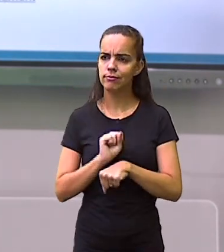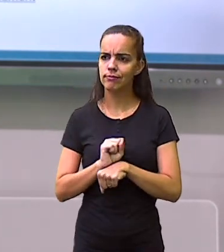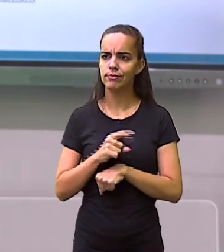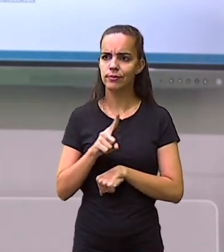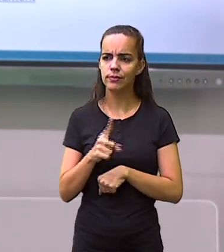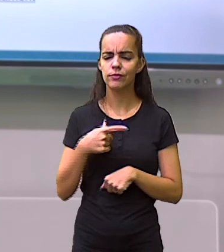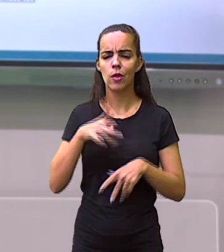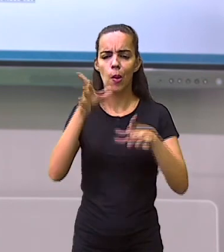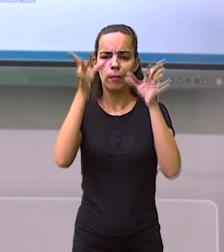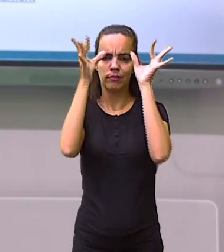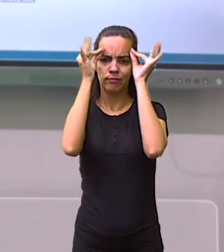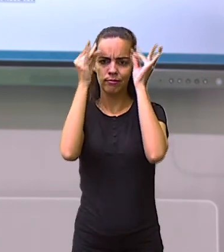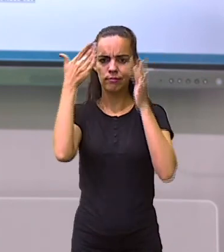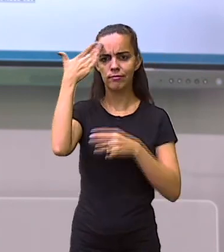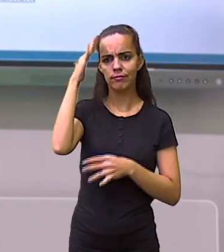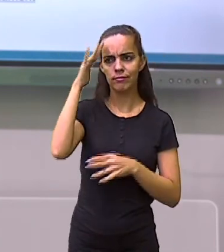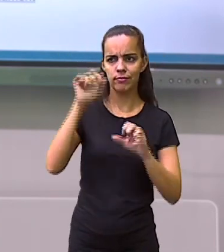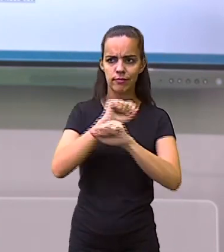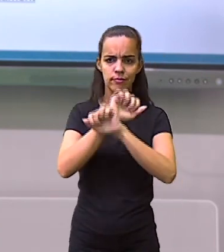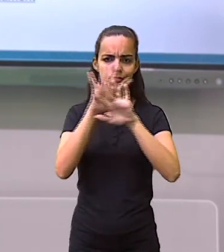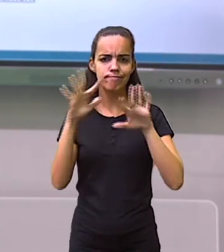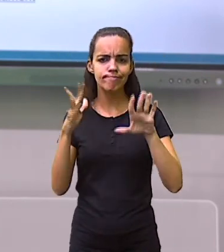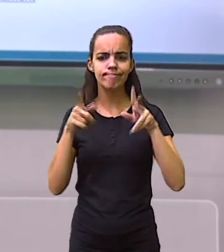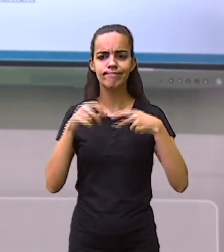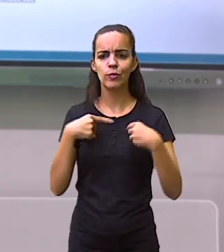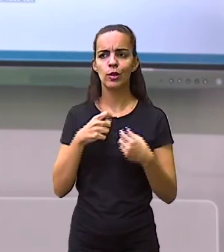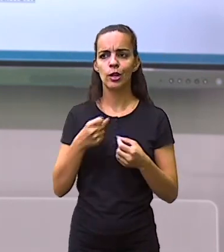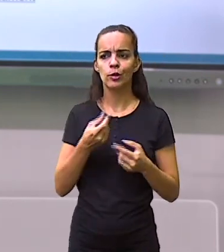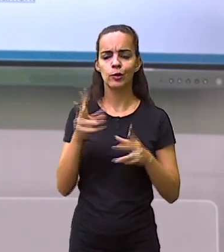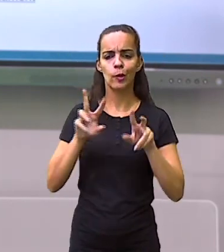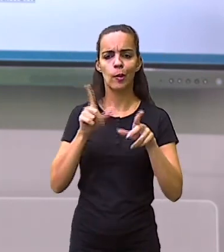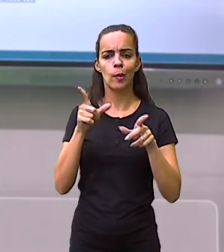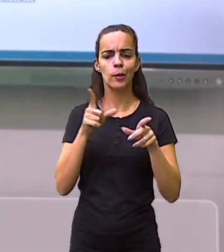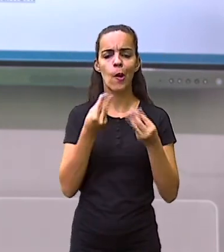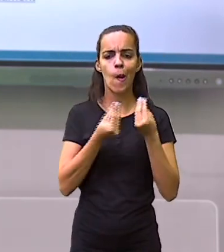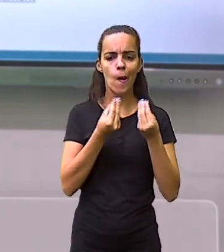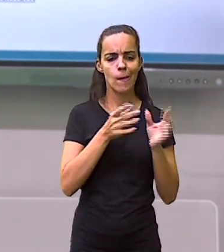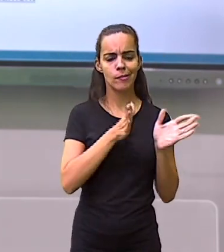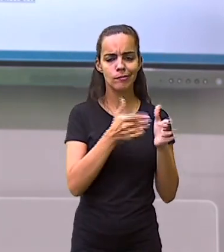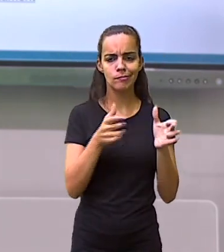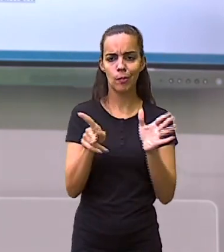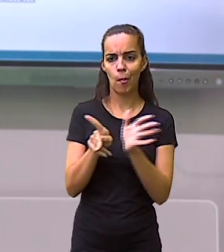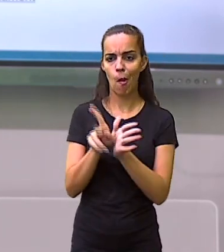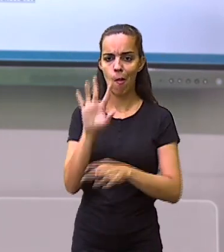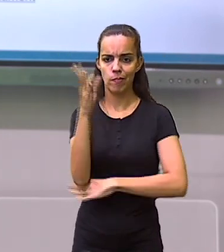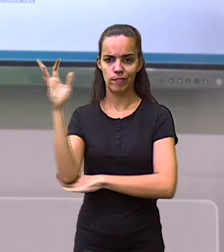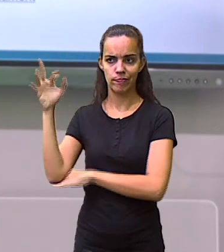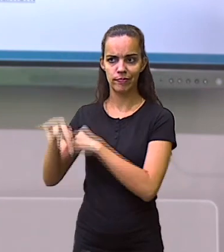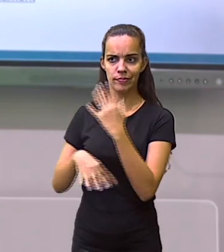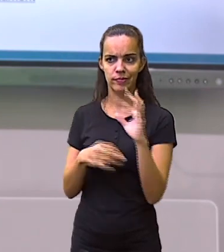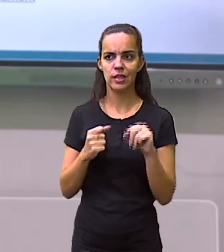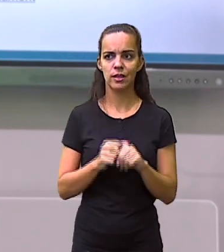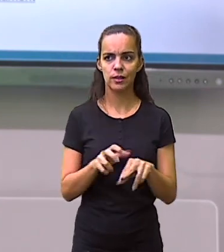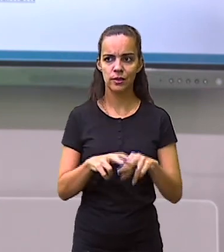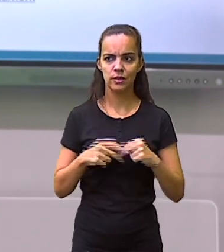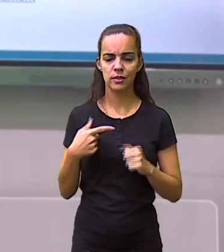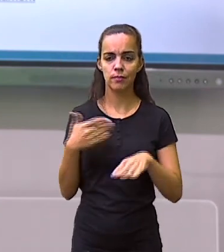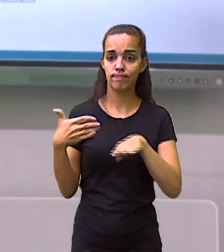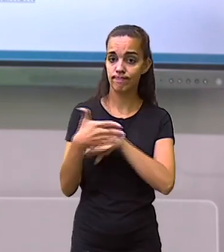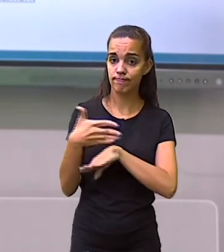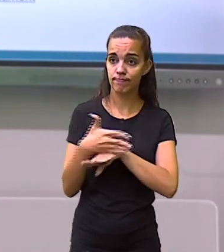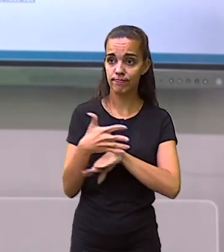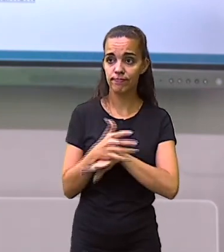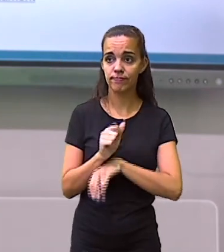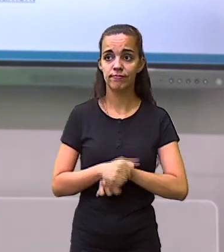tenham compreendido um pouco mais sobre estes fenômenos da natureza. Lembre-se, para acessar